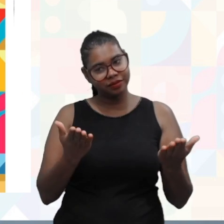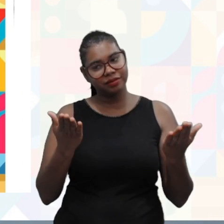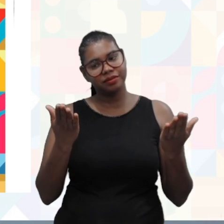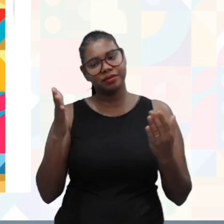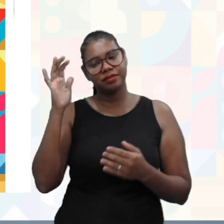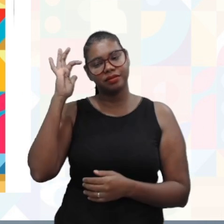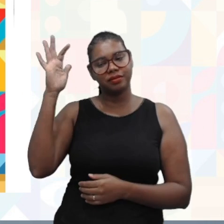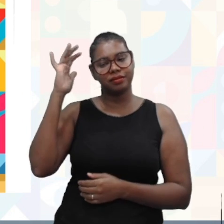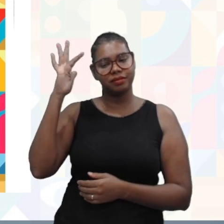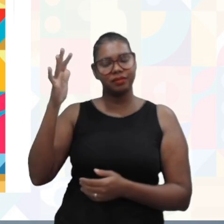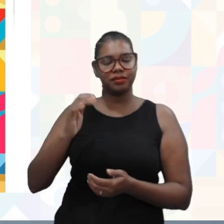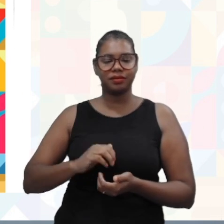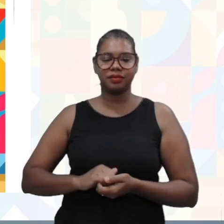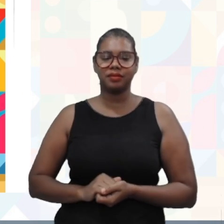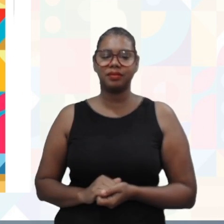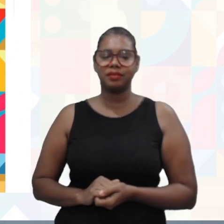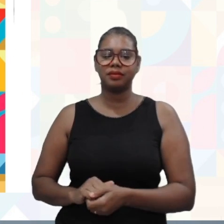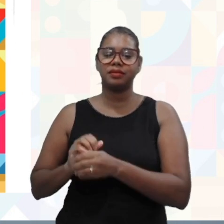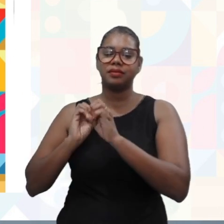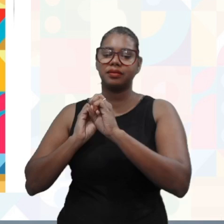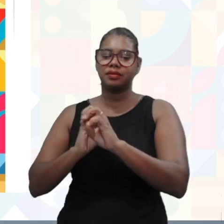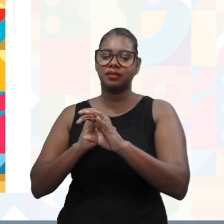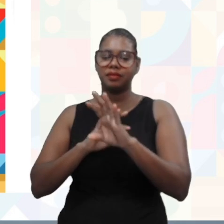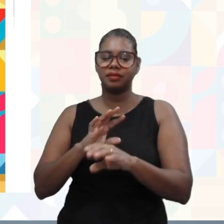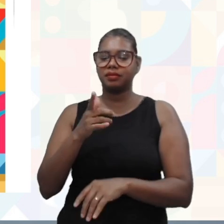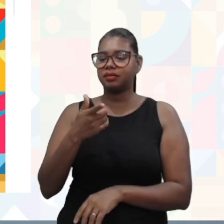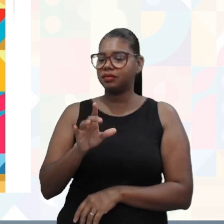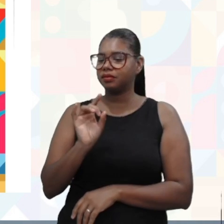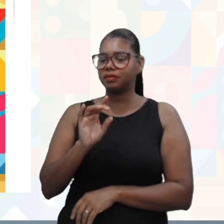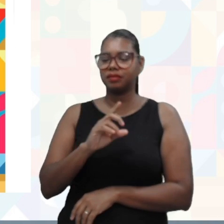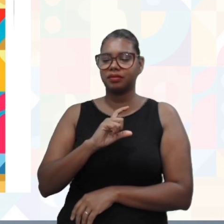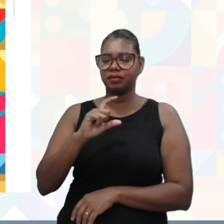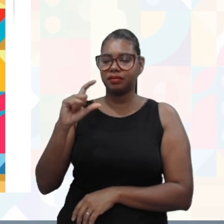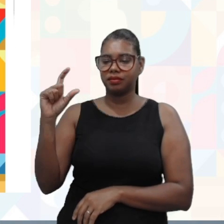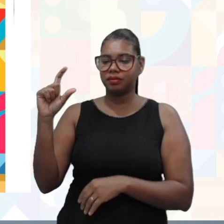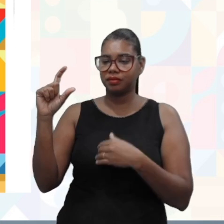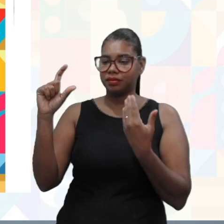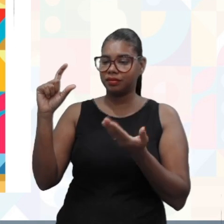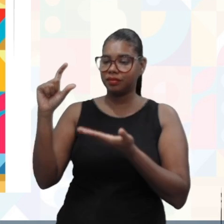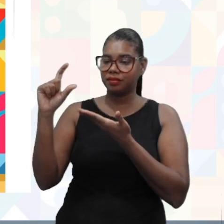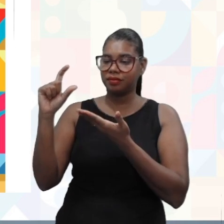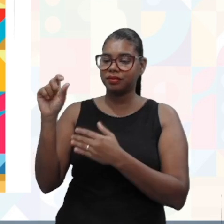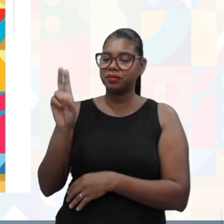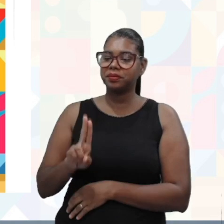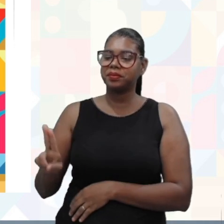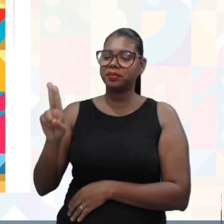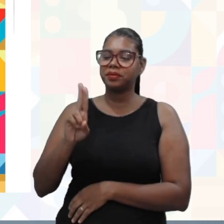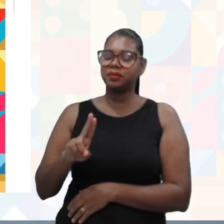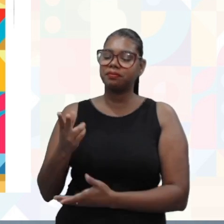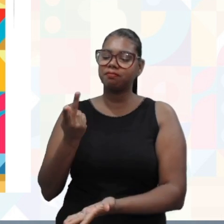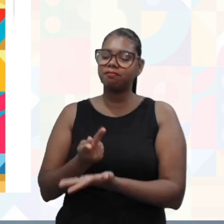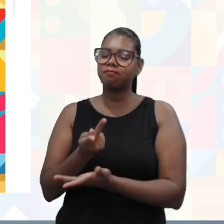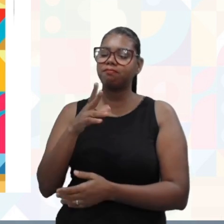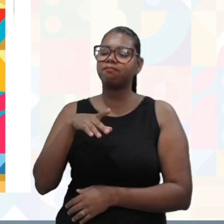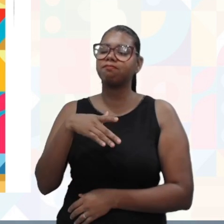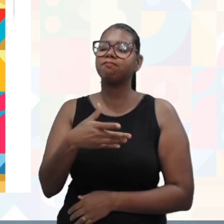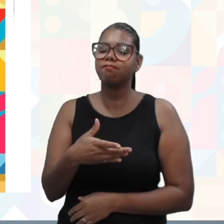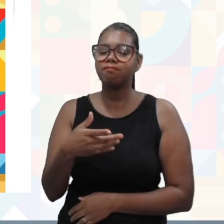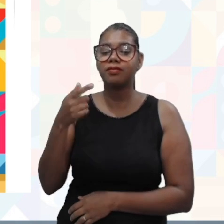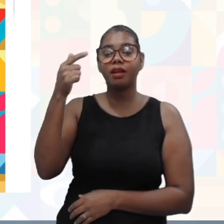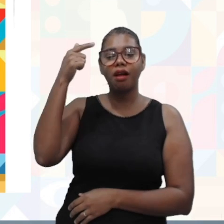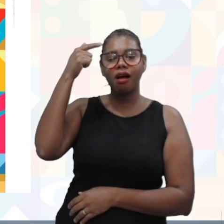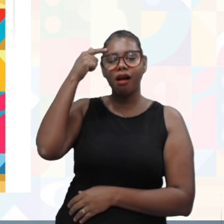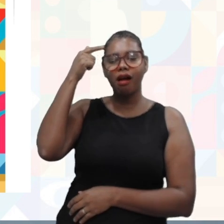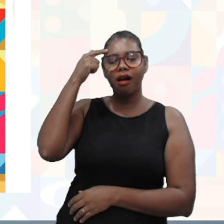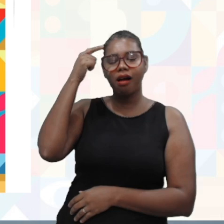para vocês. A educação, ela não está só nas palavras que usamos, mas também nas atitudes. Então, para a gente pensar